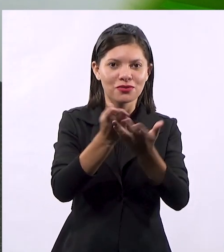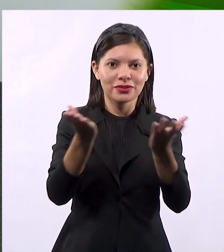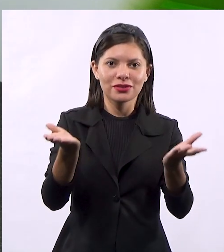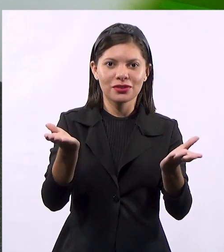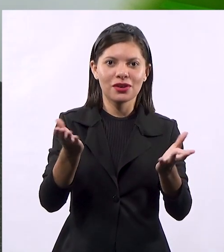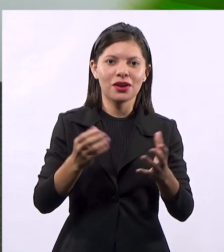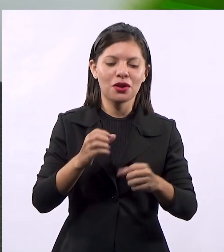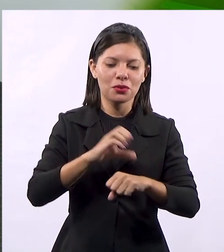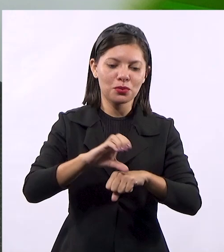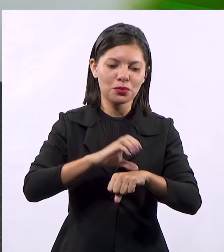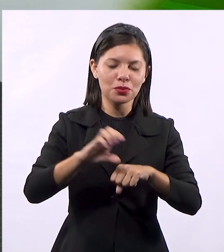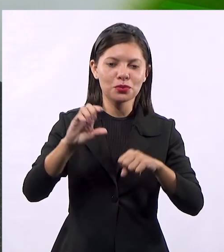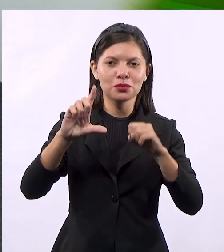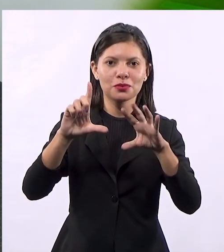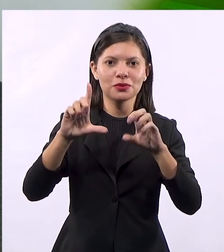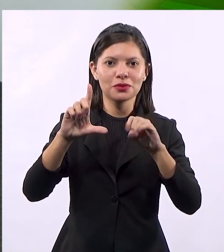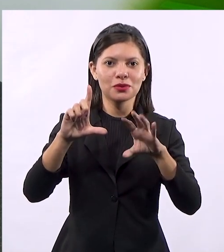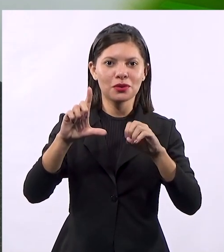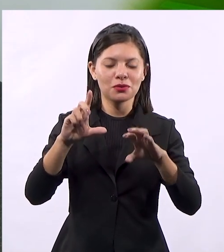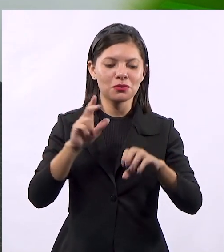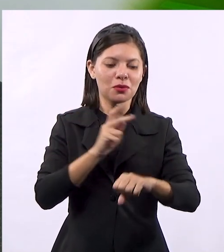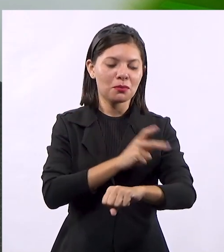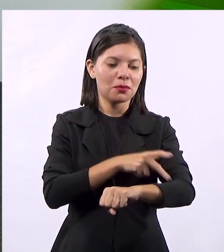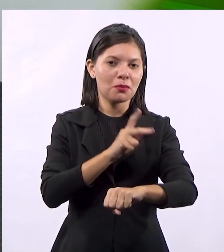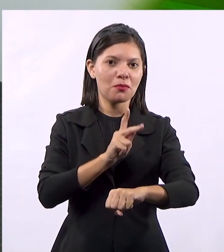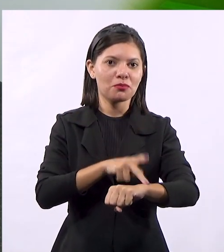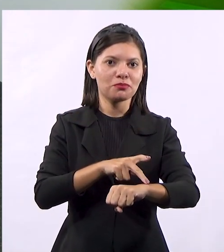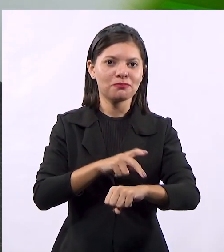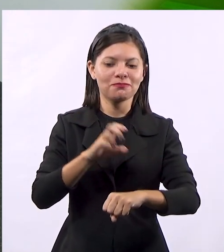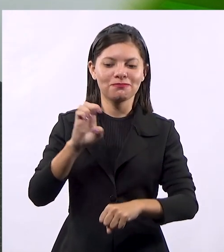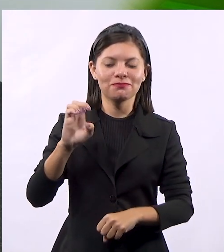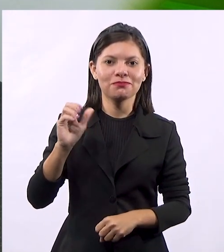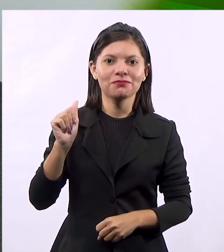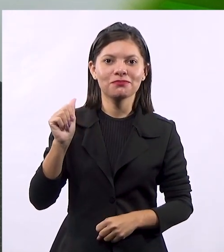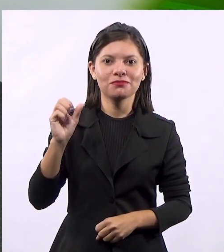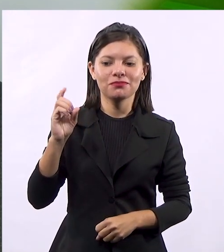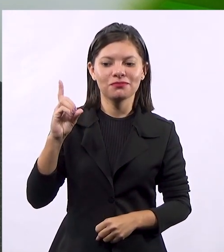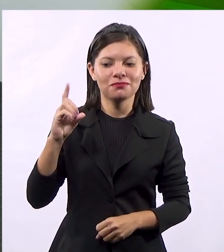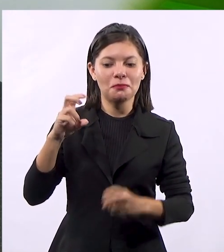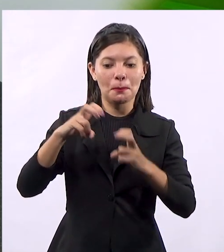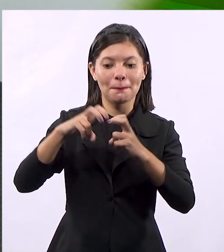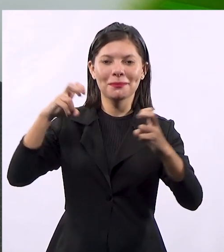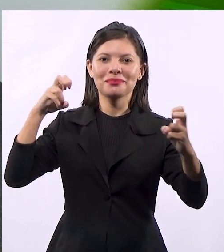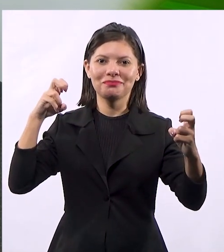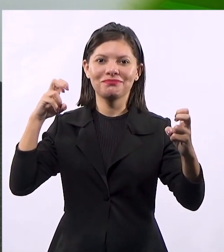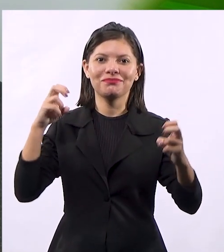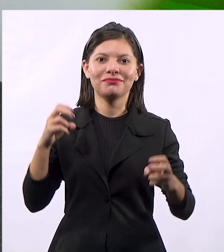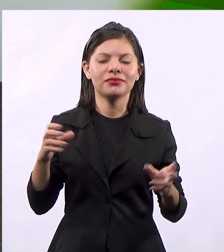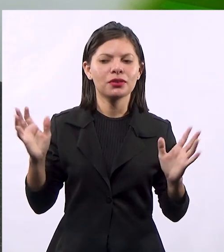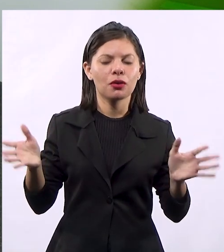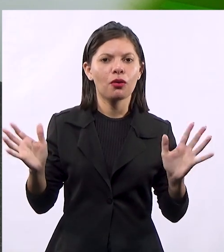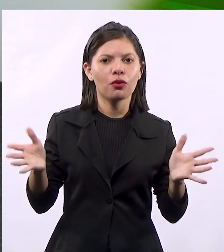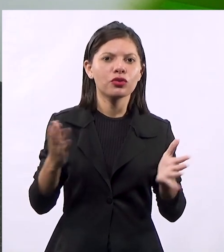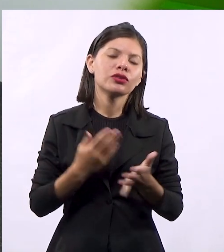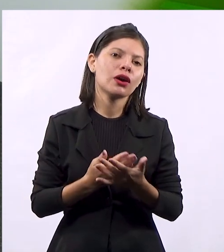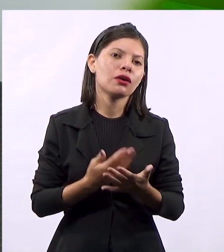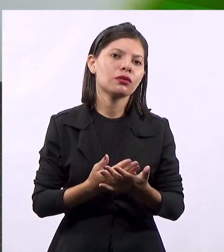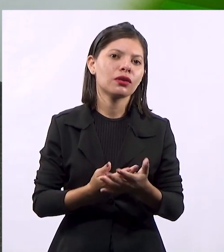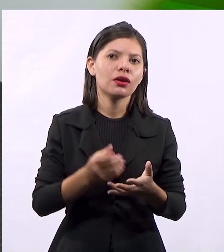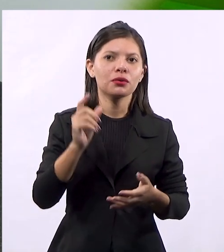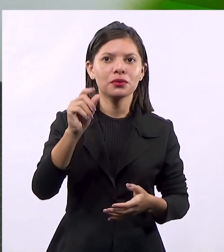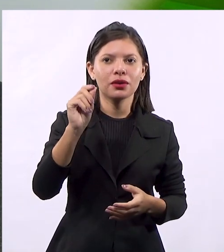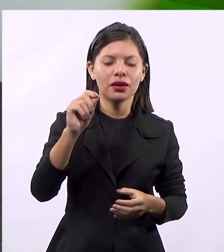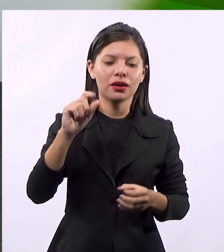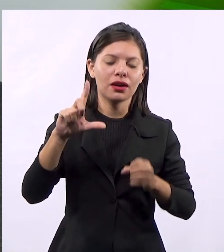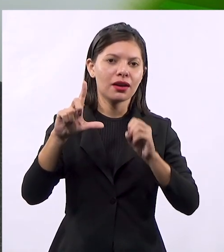Saudações, pessoas! Sejam bem-vindos aos cursos do Instituto Federal de Educação, Ciência e Tecnologia de Rondônia, o IFRO, Campus